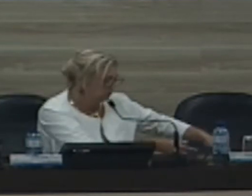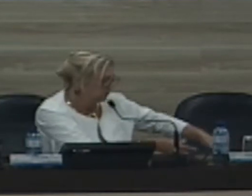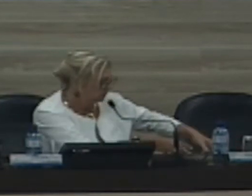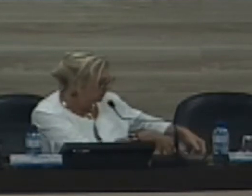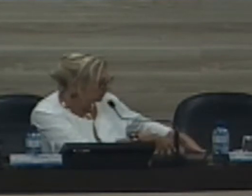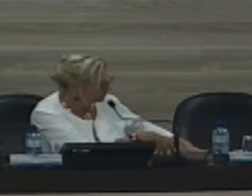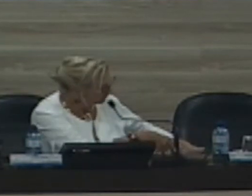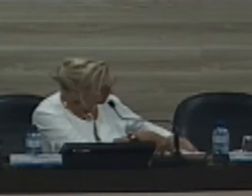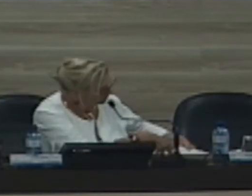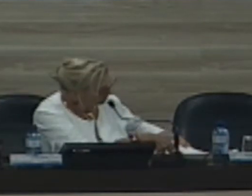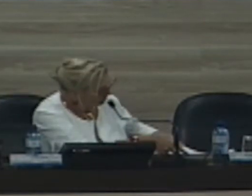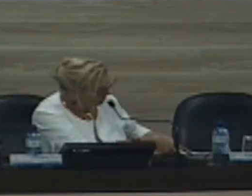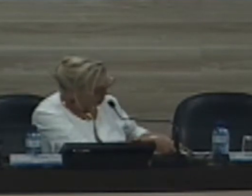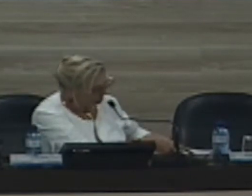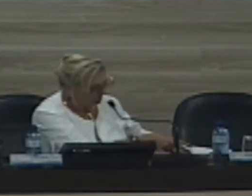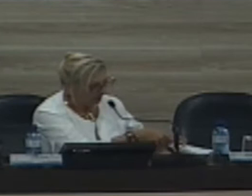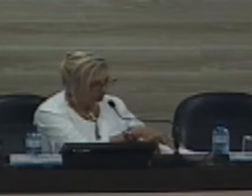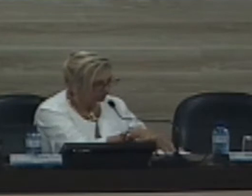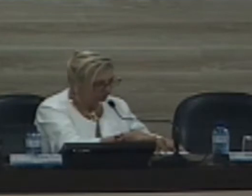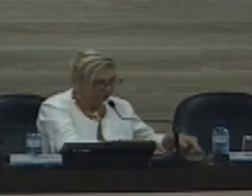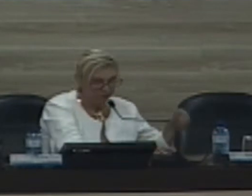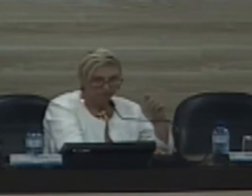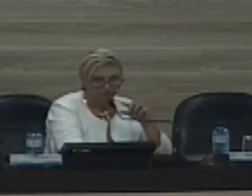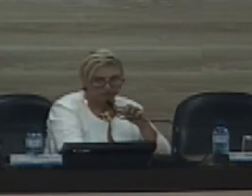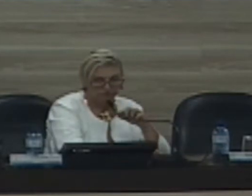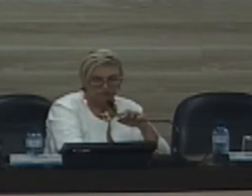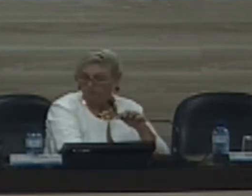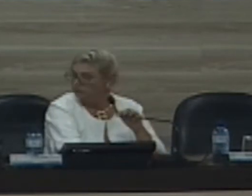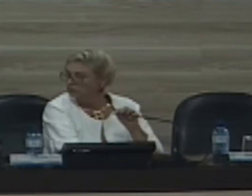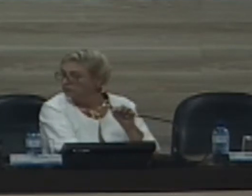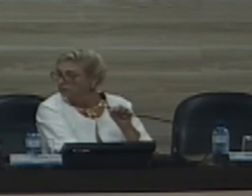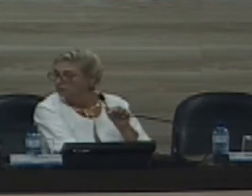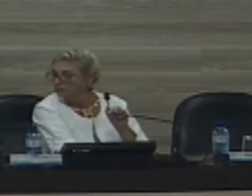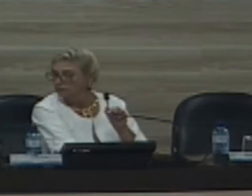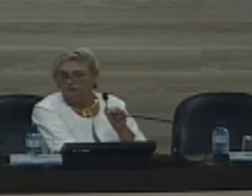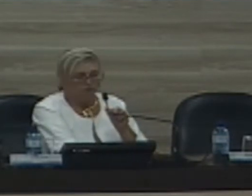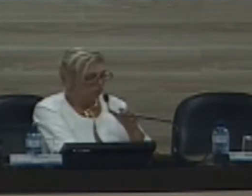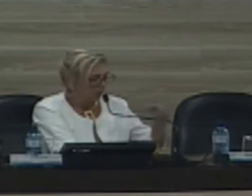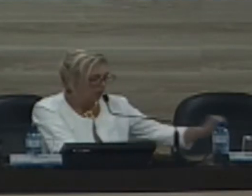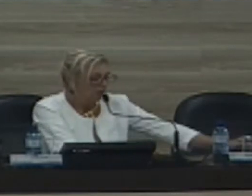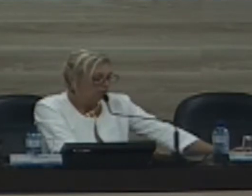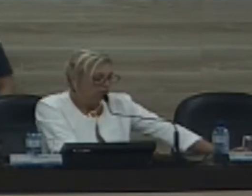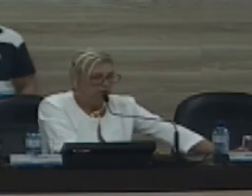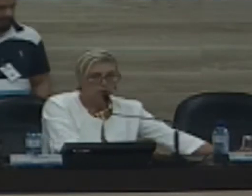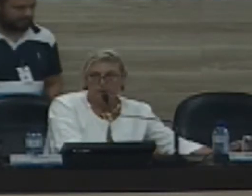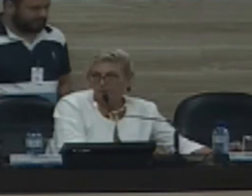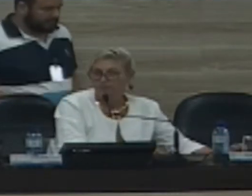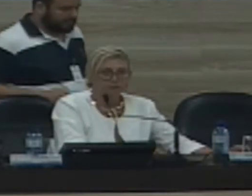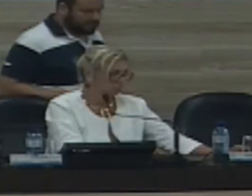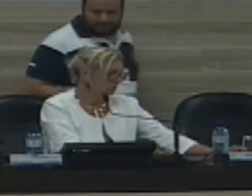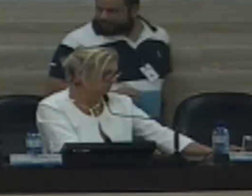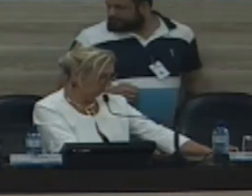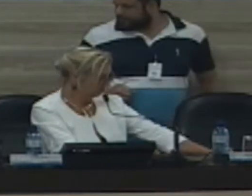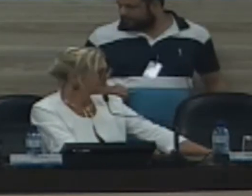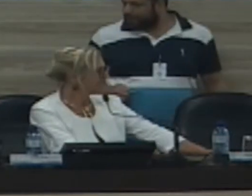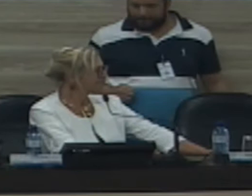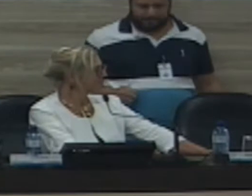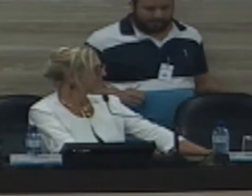comissões competentes. Essa emenda prejudica o item 8 da pauta. Questão de